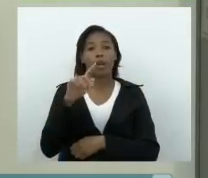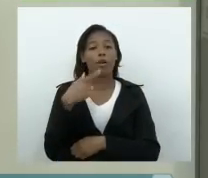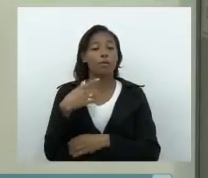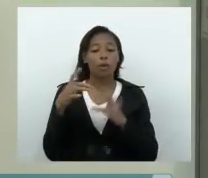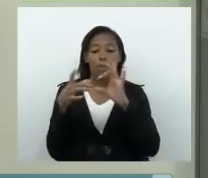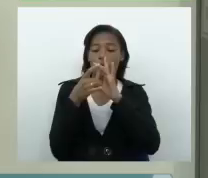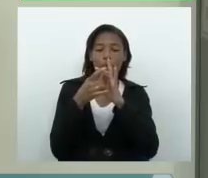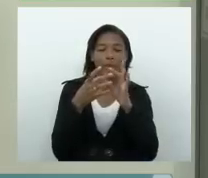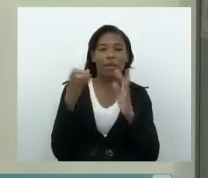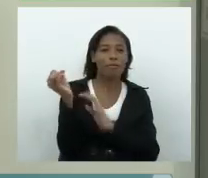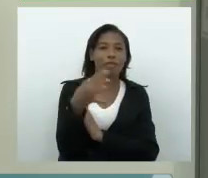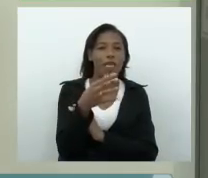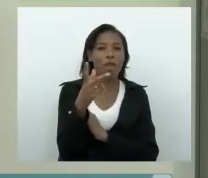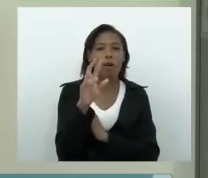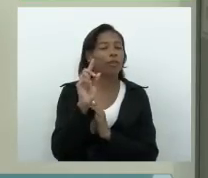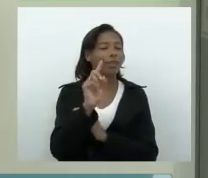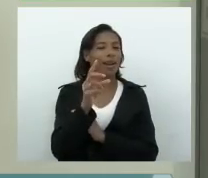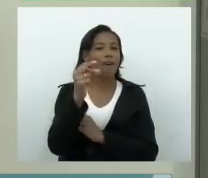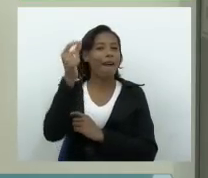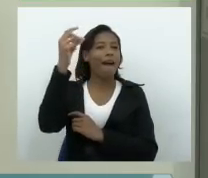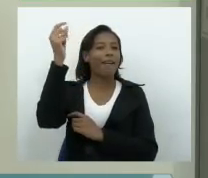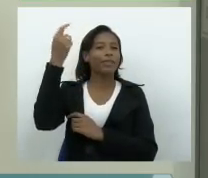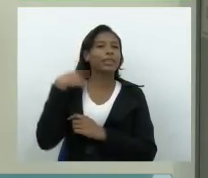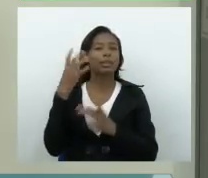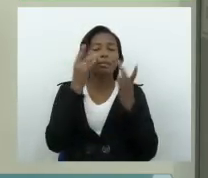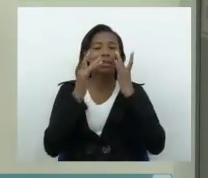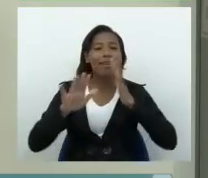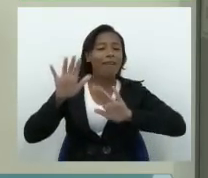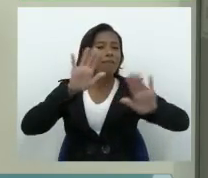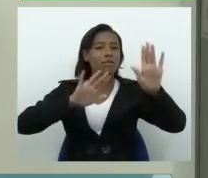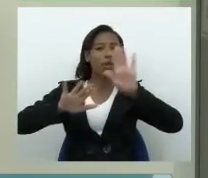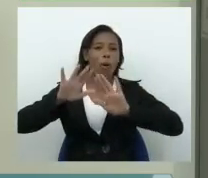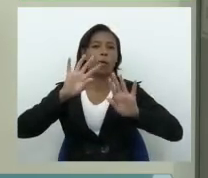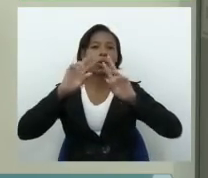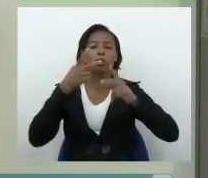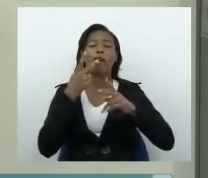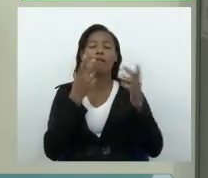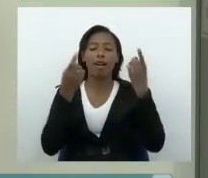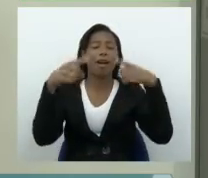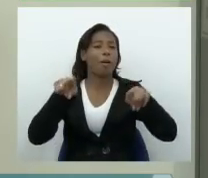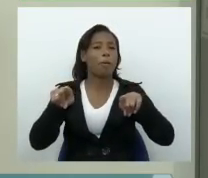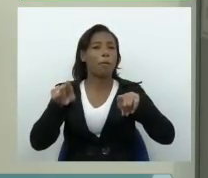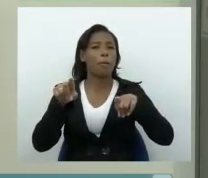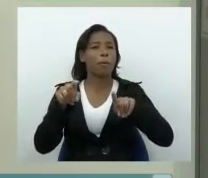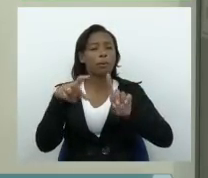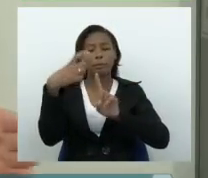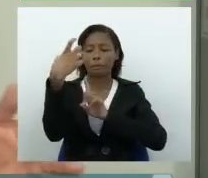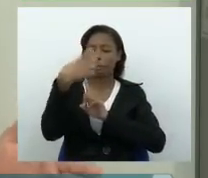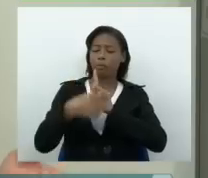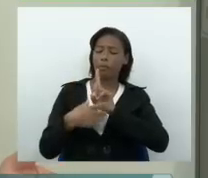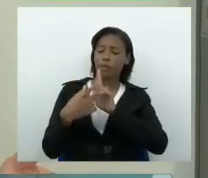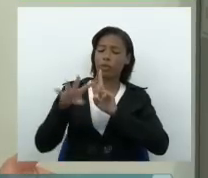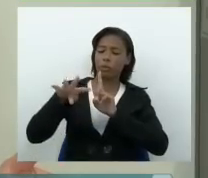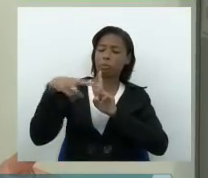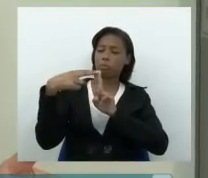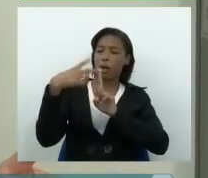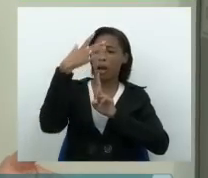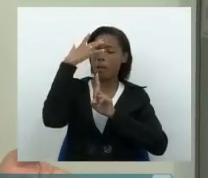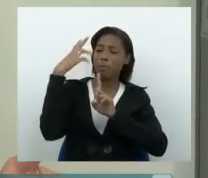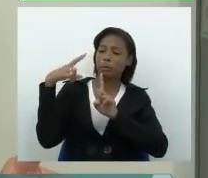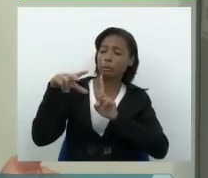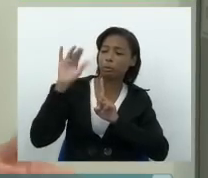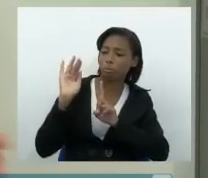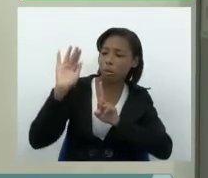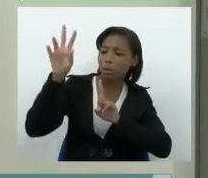não é nova. Temos que tomar muito cuidado, você que está nos assistindo. Veja você, candidato que fez na